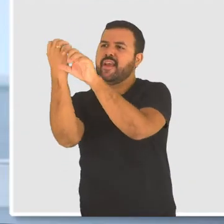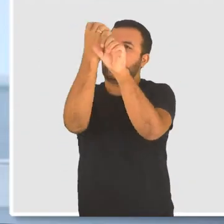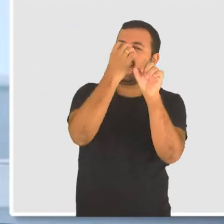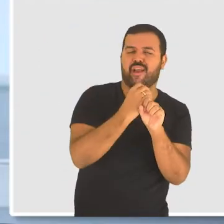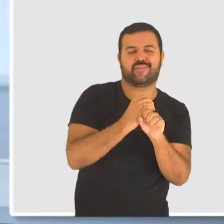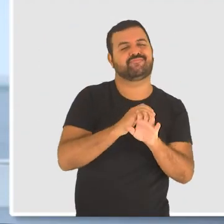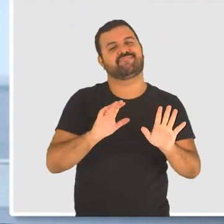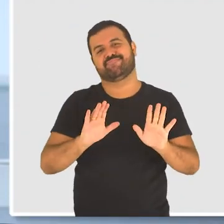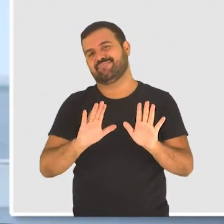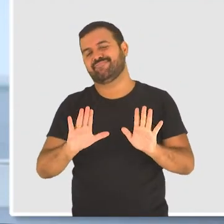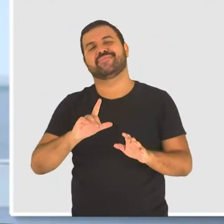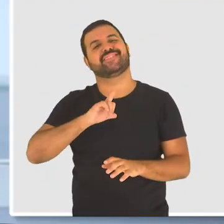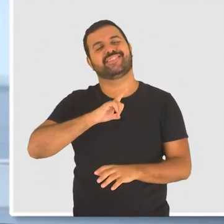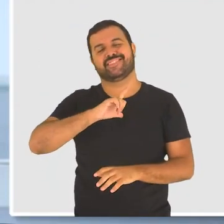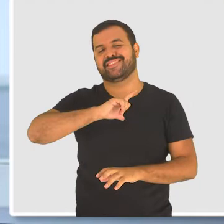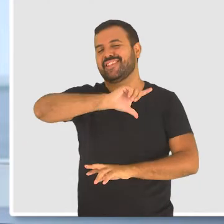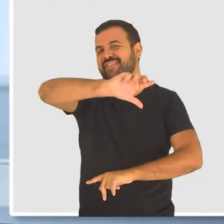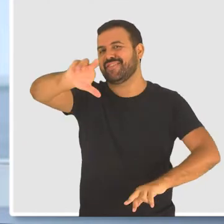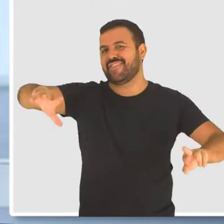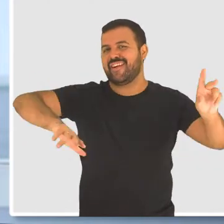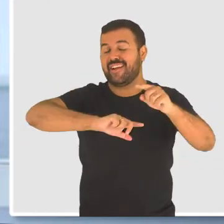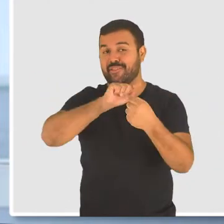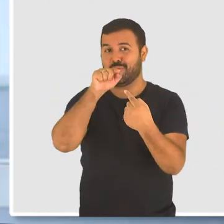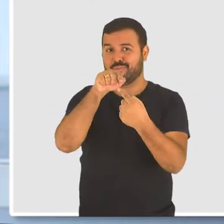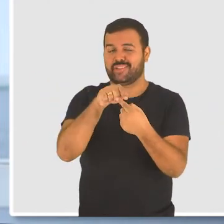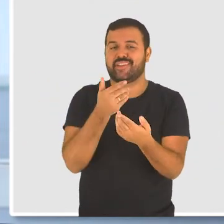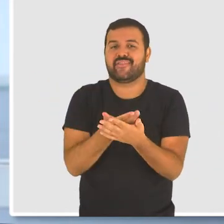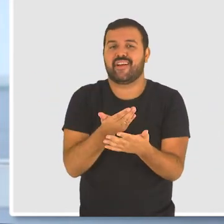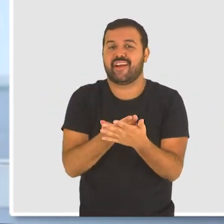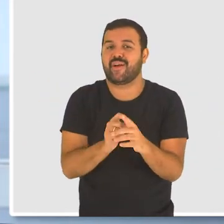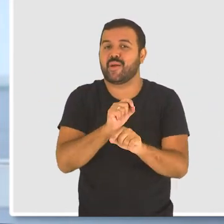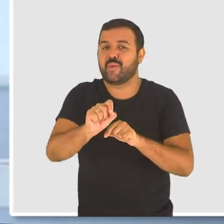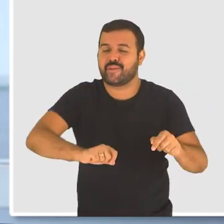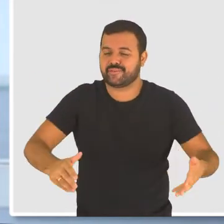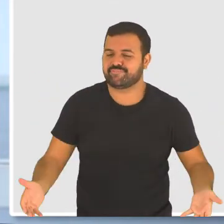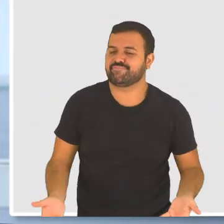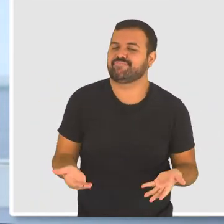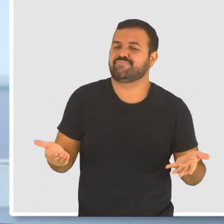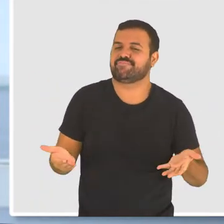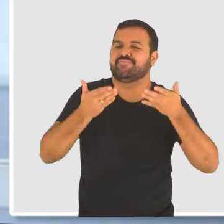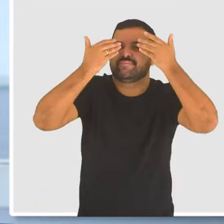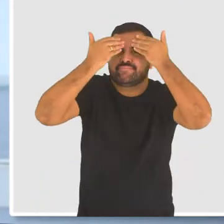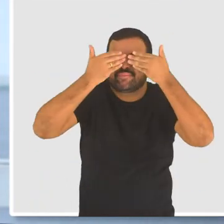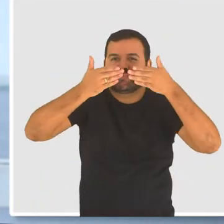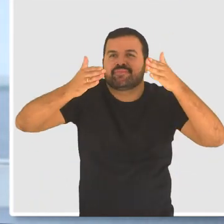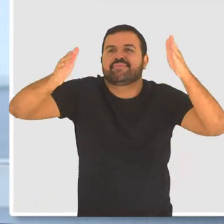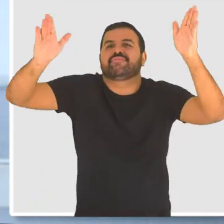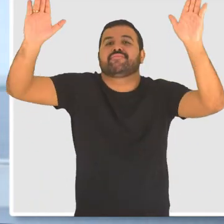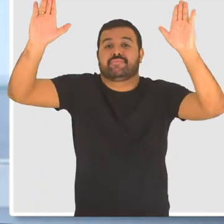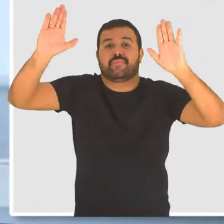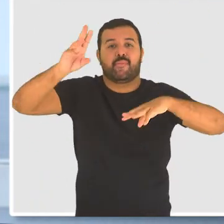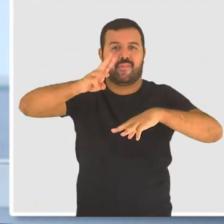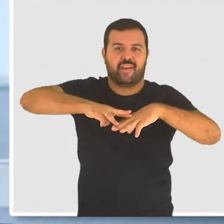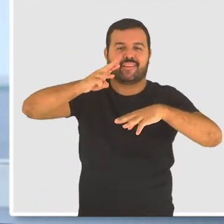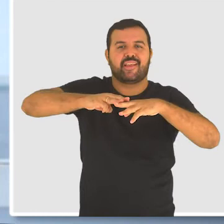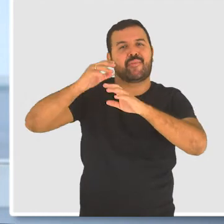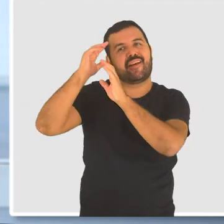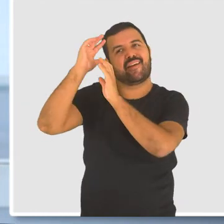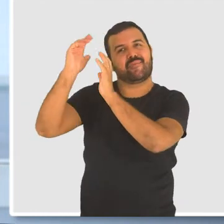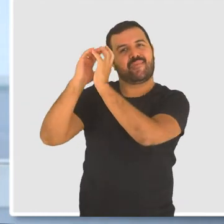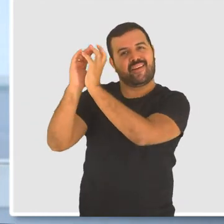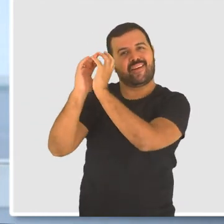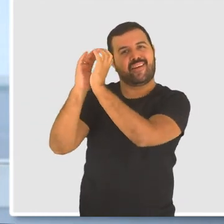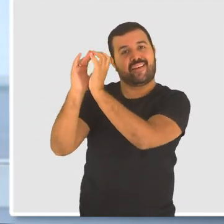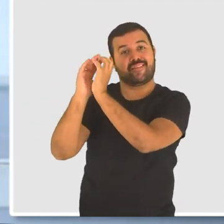enfim. O que a gente quer é promover, que essas aulas promovam o alargamento do